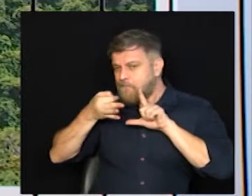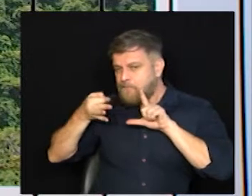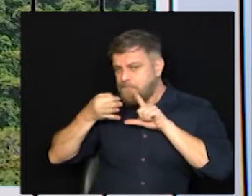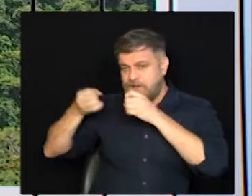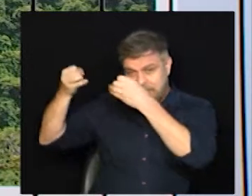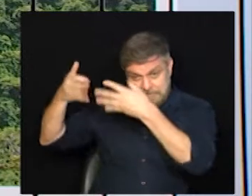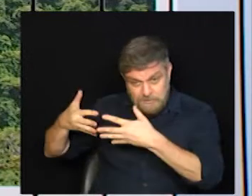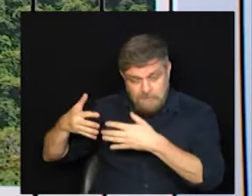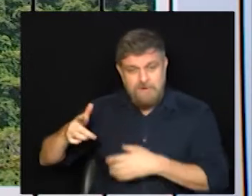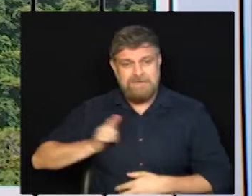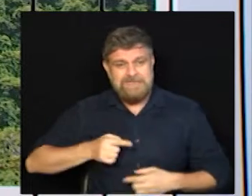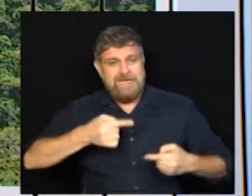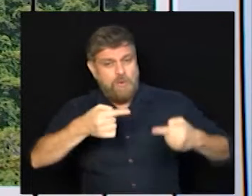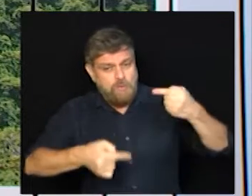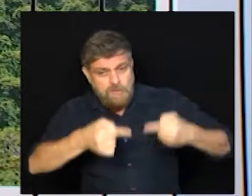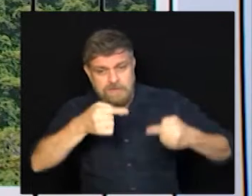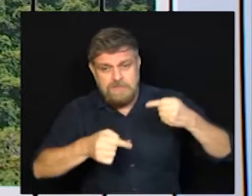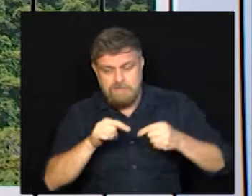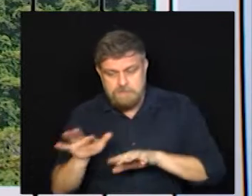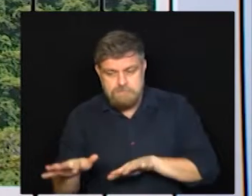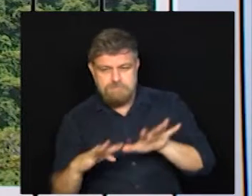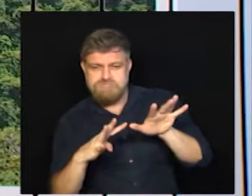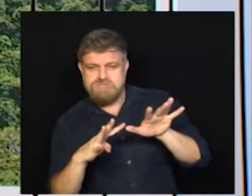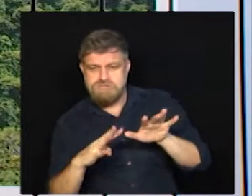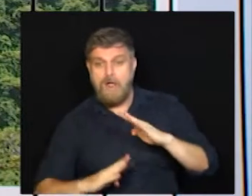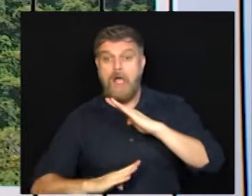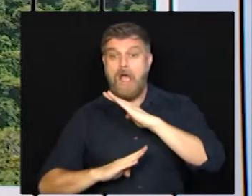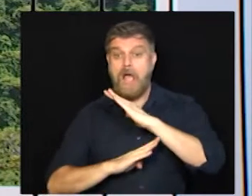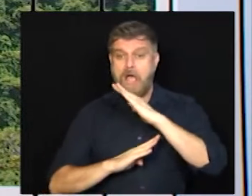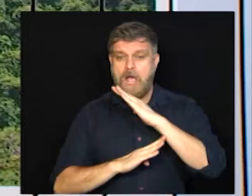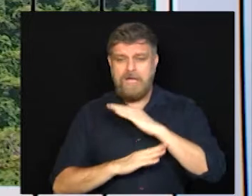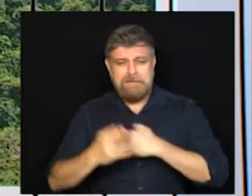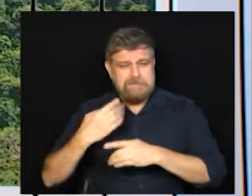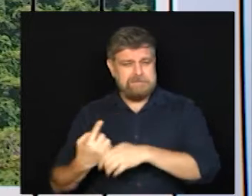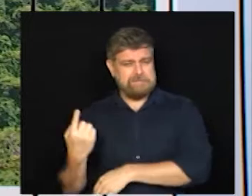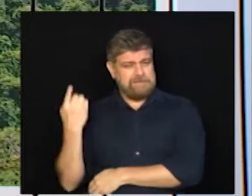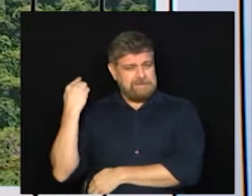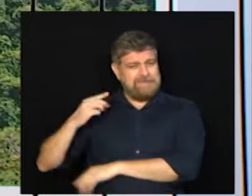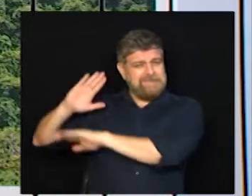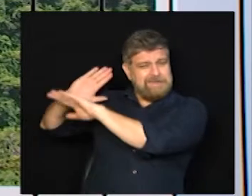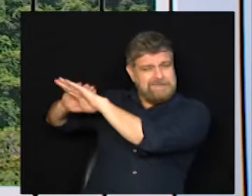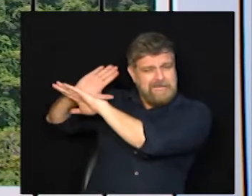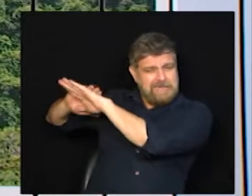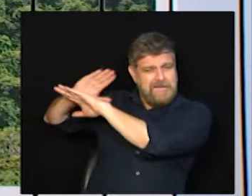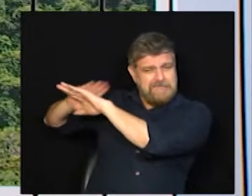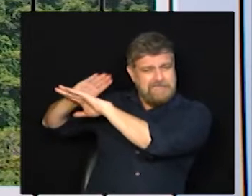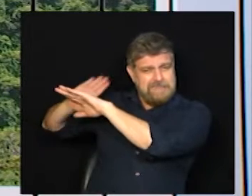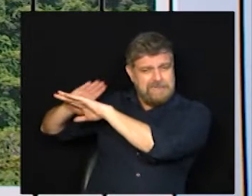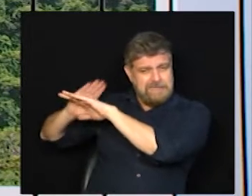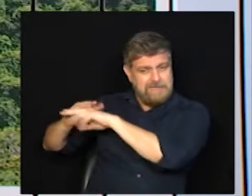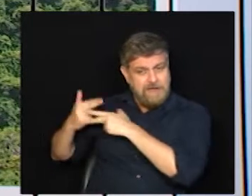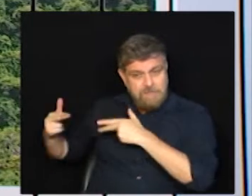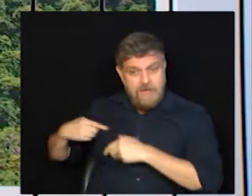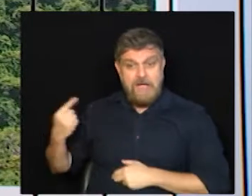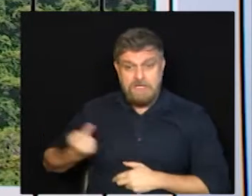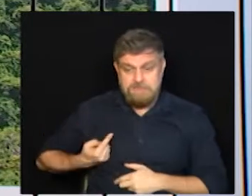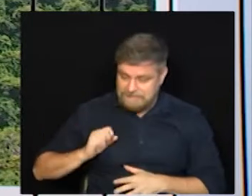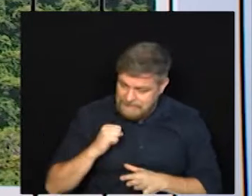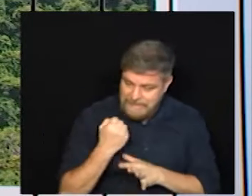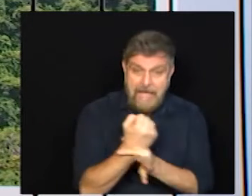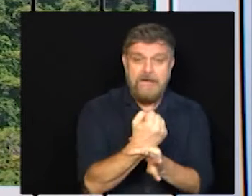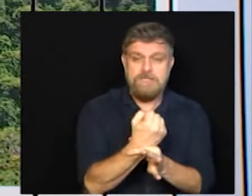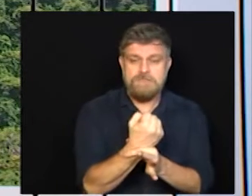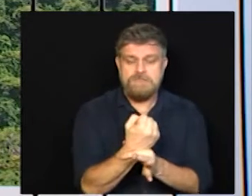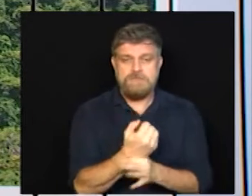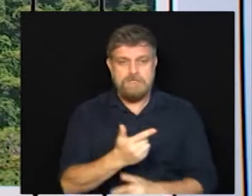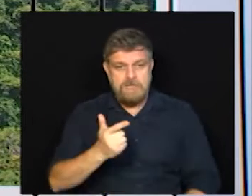trouxeram esse debate à tona. A Câmara Municipal, no passado, já fez muitas coisas, mas a gente precisa garantir, né, que a